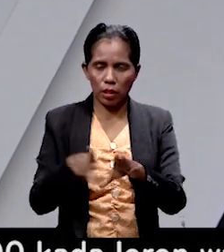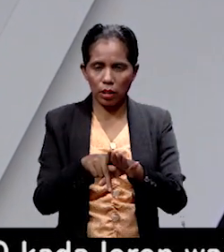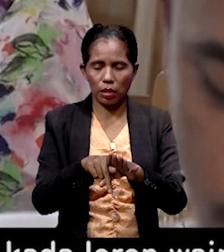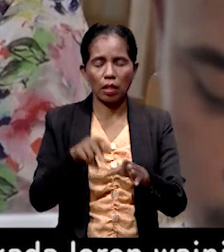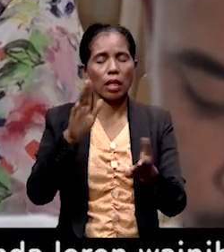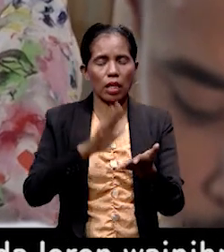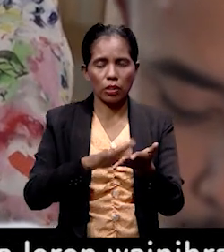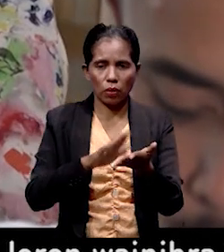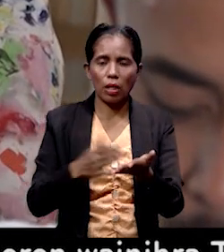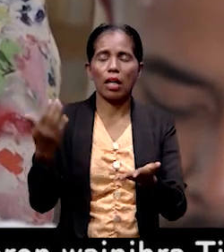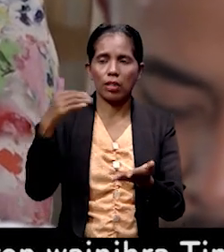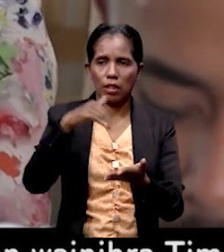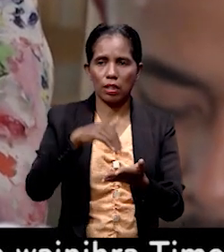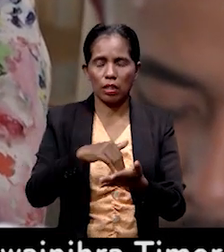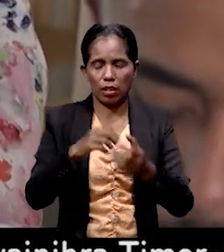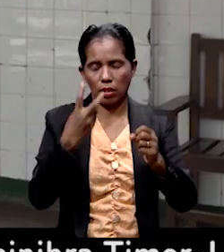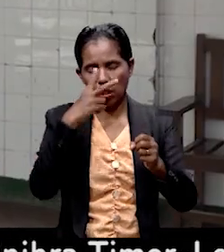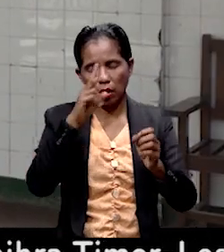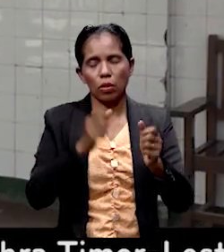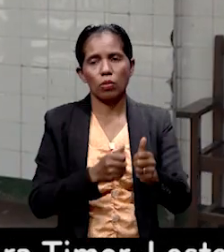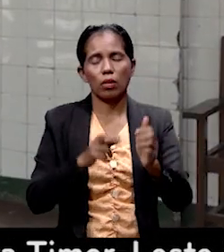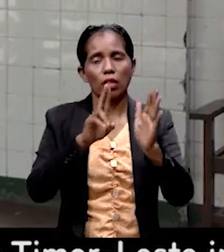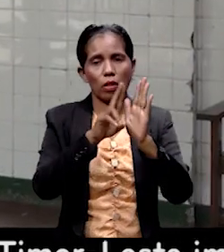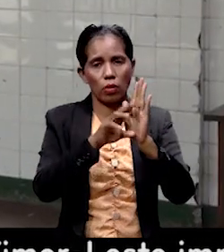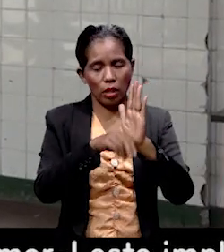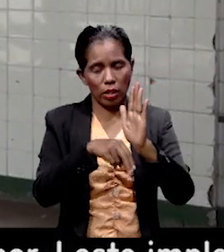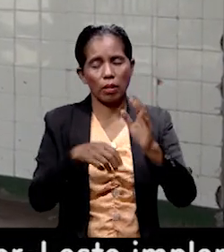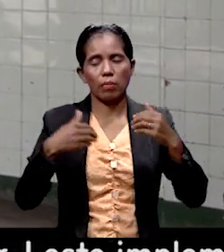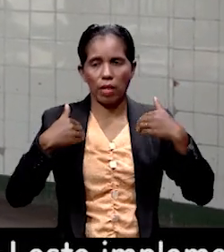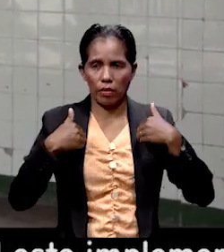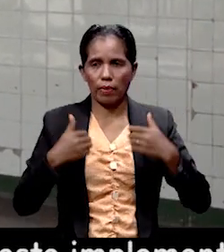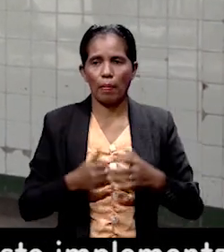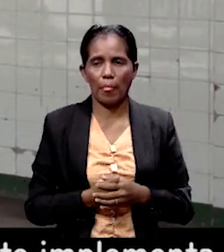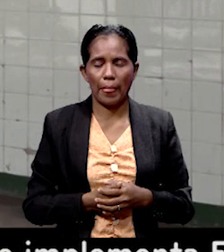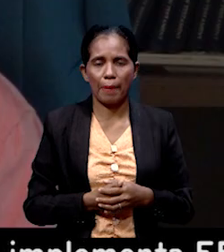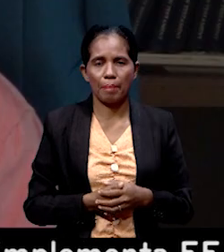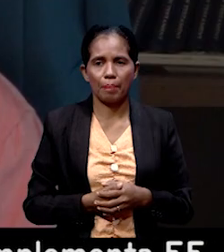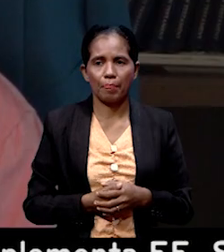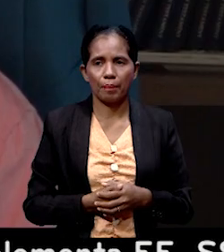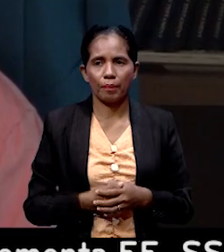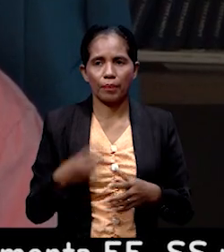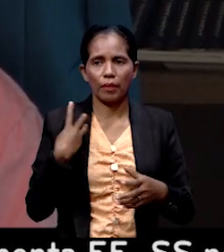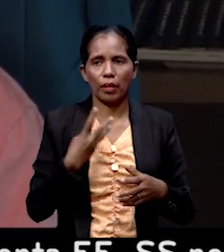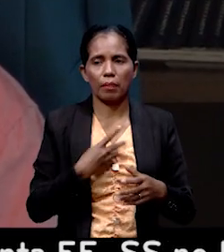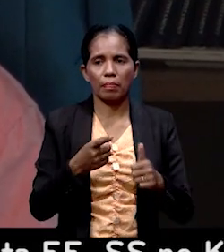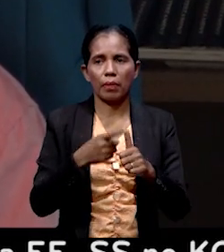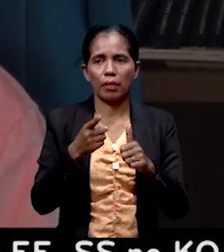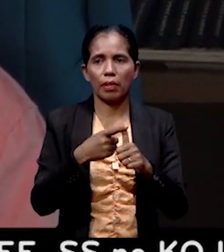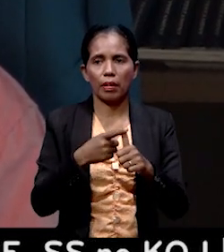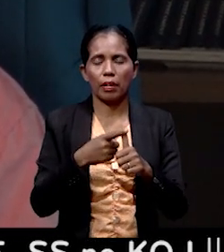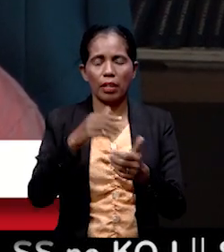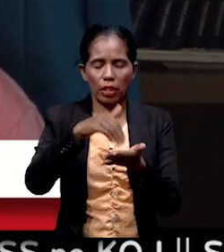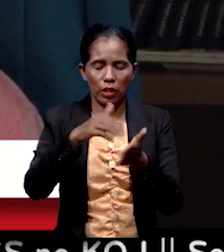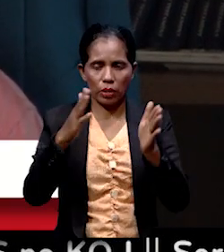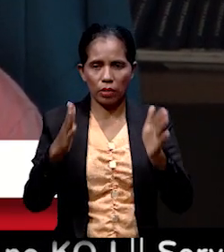aulas recuperação no horário nebe faculdade prepara. Ami, halu be halu buat lubu kita. Primeiro, aluno sirak